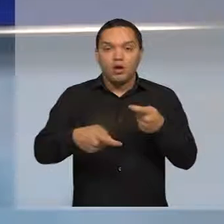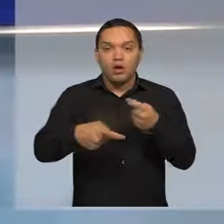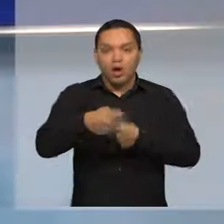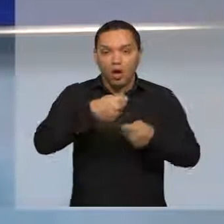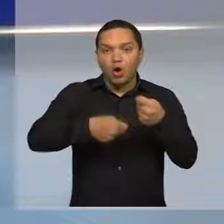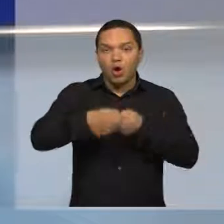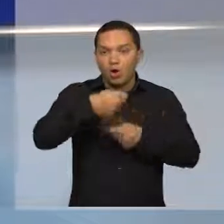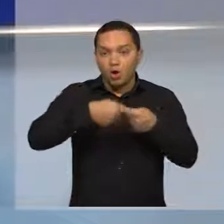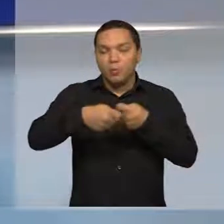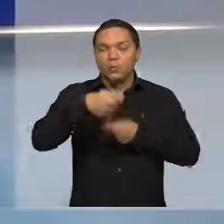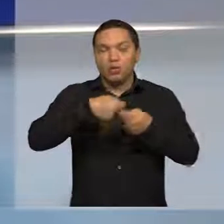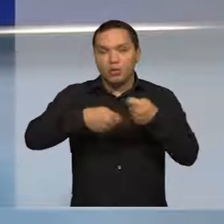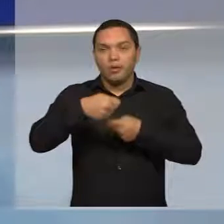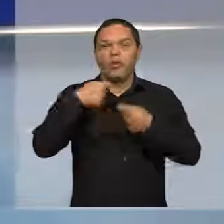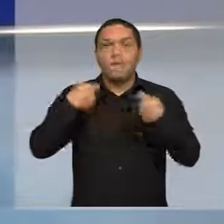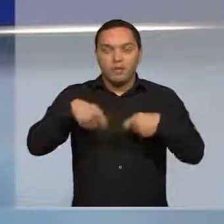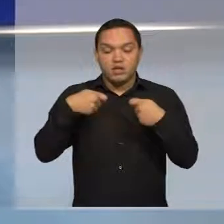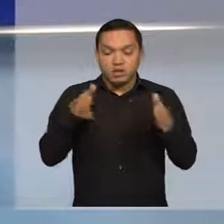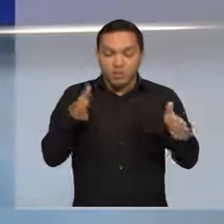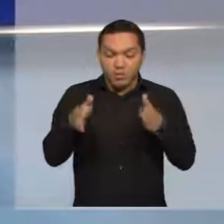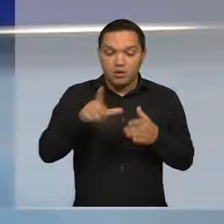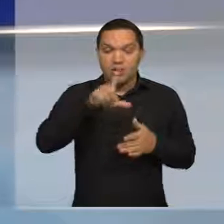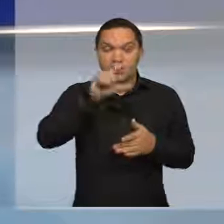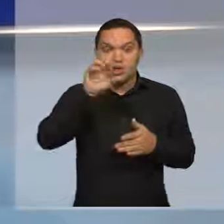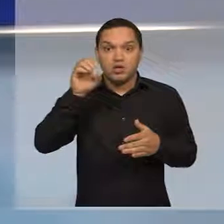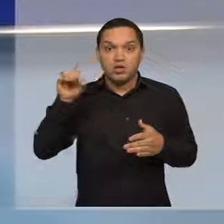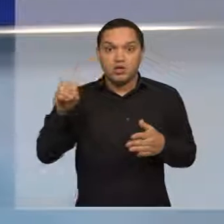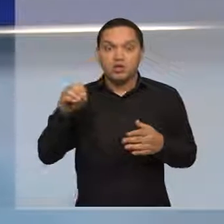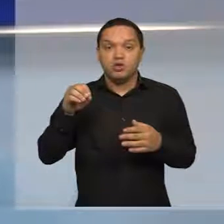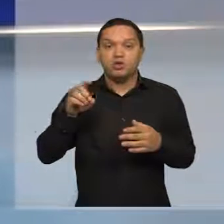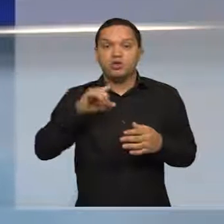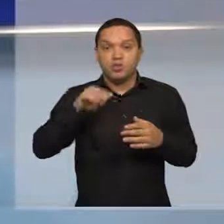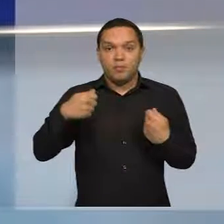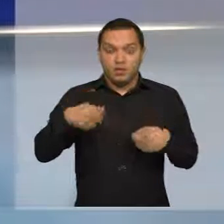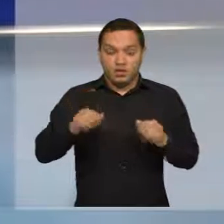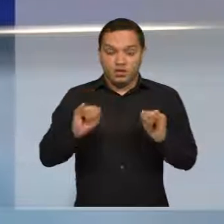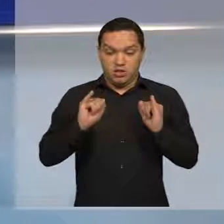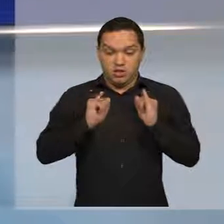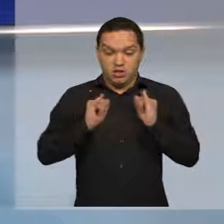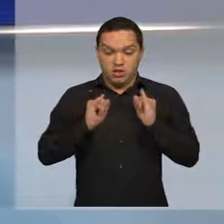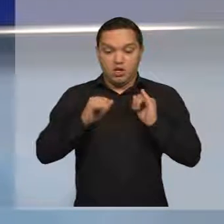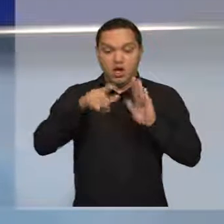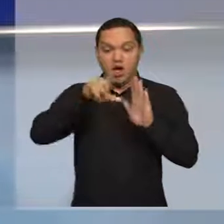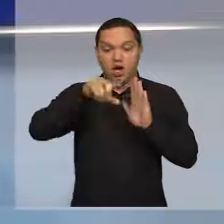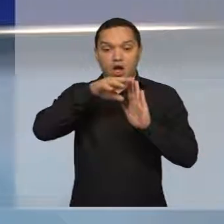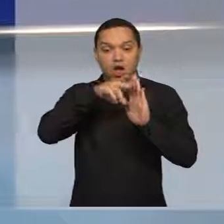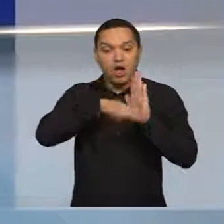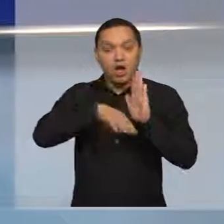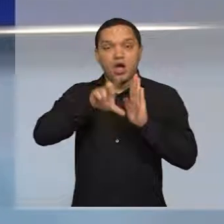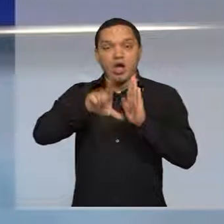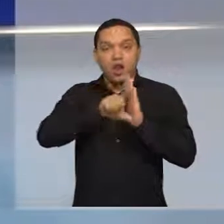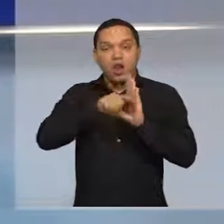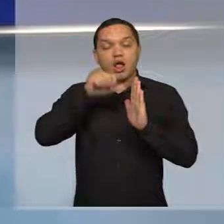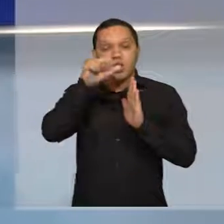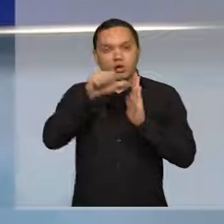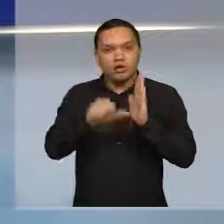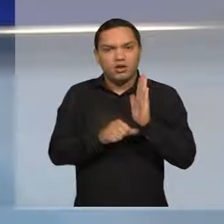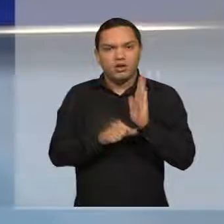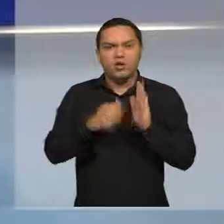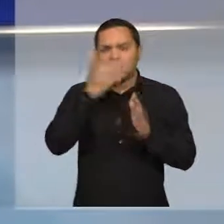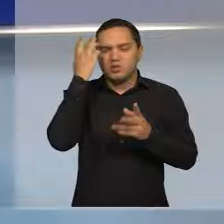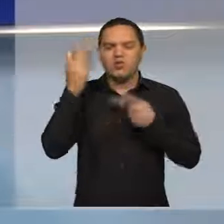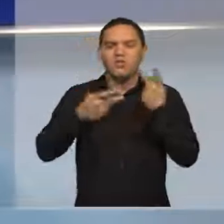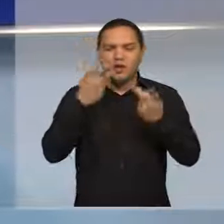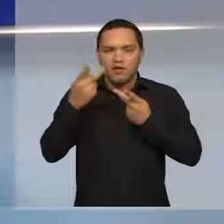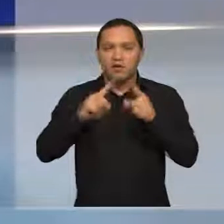equipe econômica, efetivamente, apresente nos próximos 100 dias, pelo menos, a reforma da Previdência, de que tanto